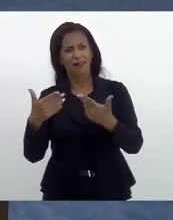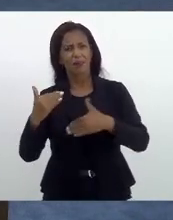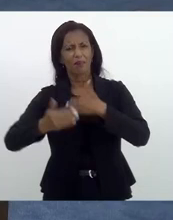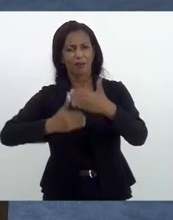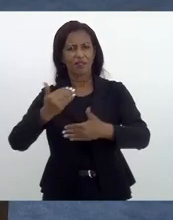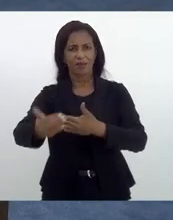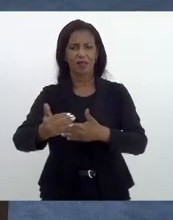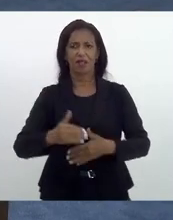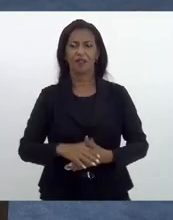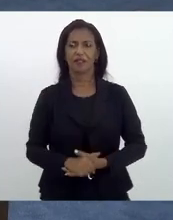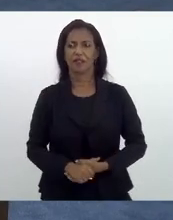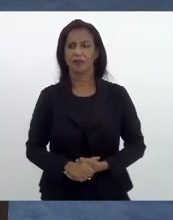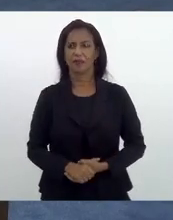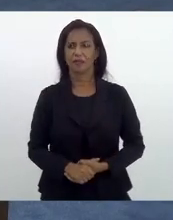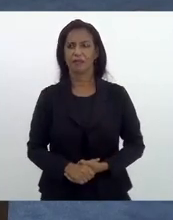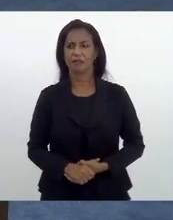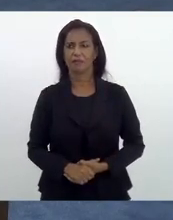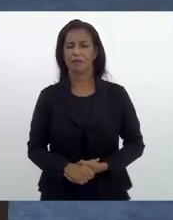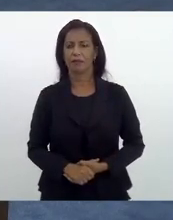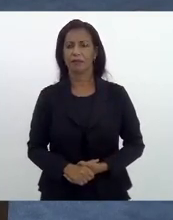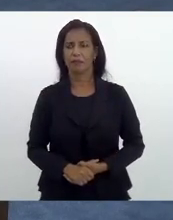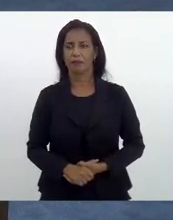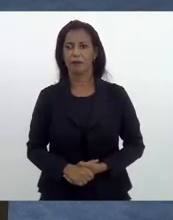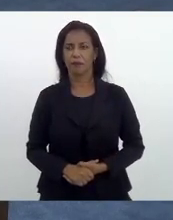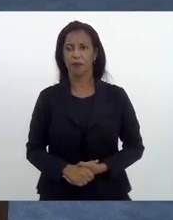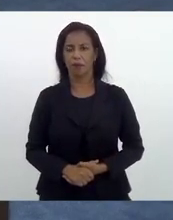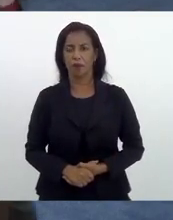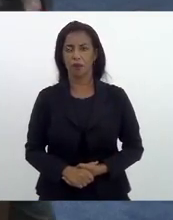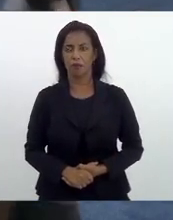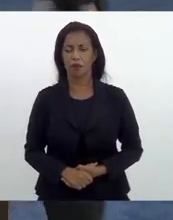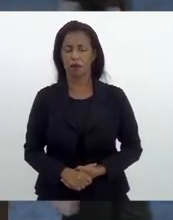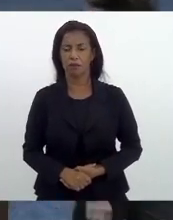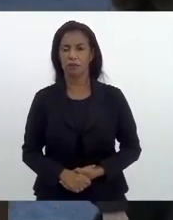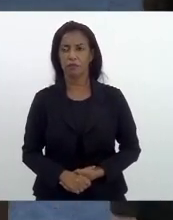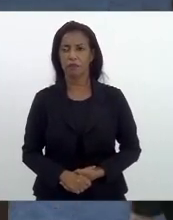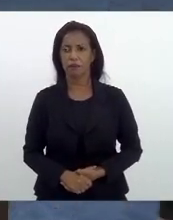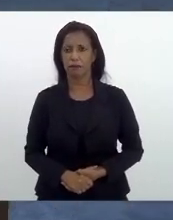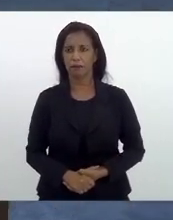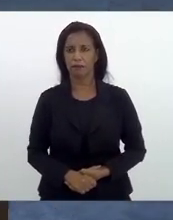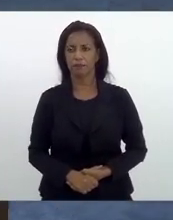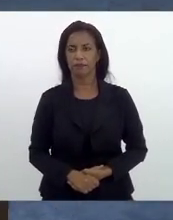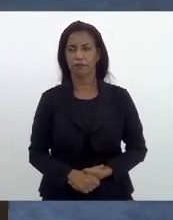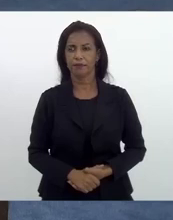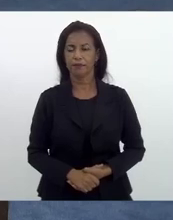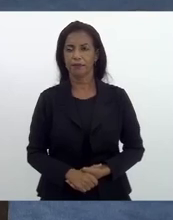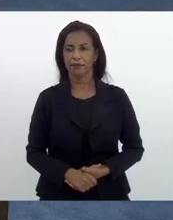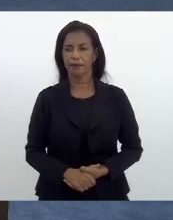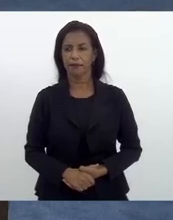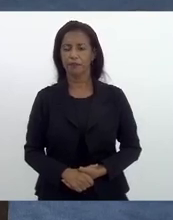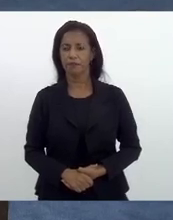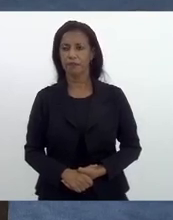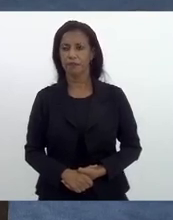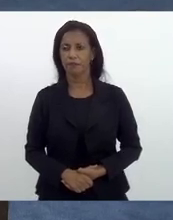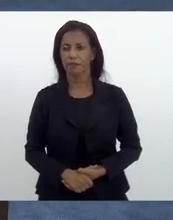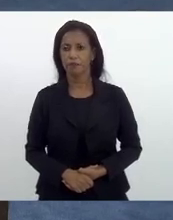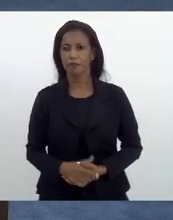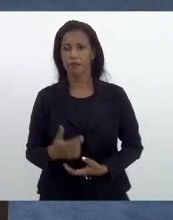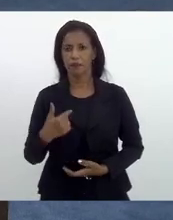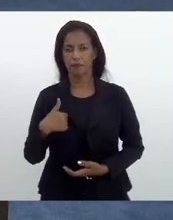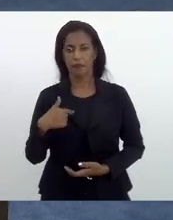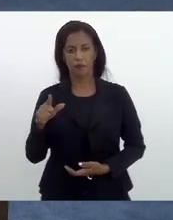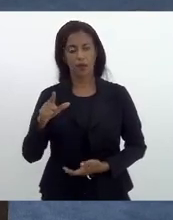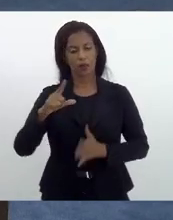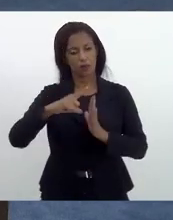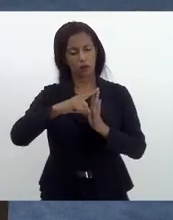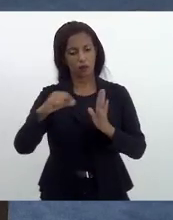avançarmos nas outras matérias? É o mesmo ponto. É um instante só. É um instante só, Rodrigo. Por favor, o ponto. Também